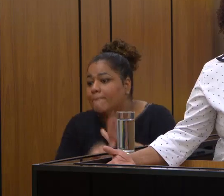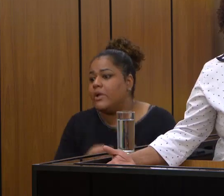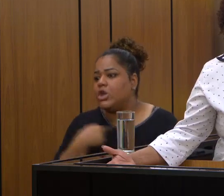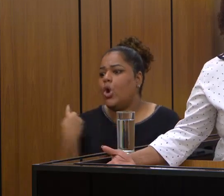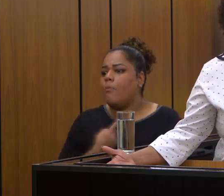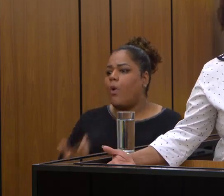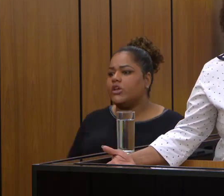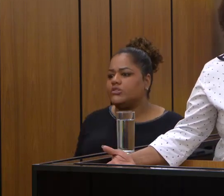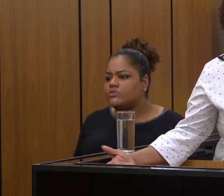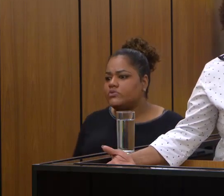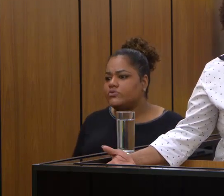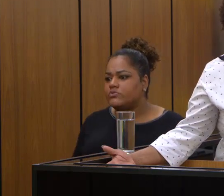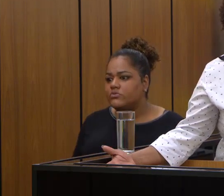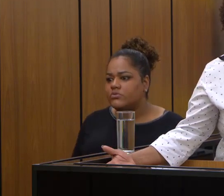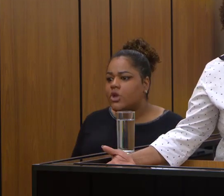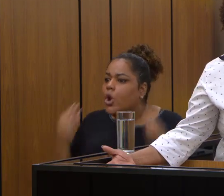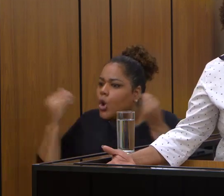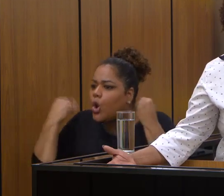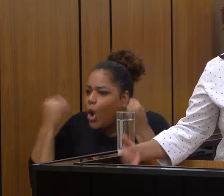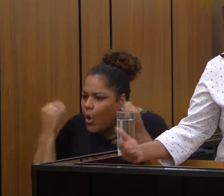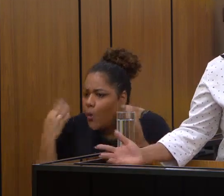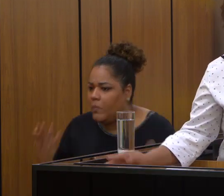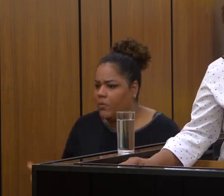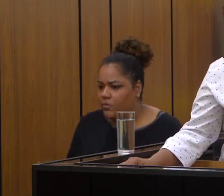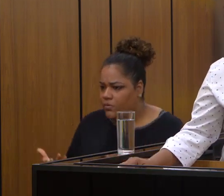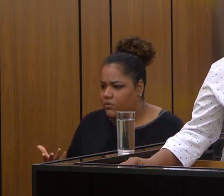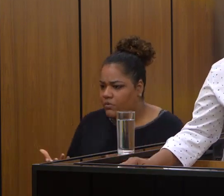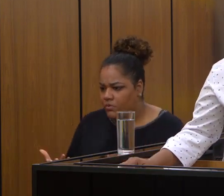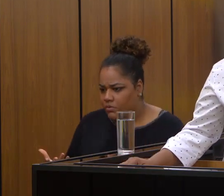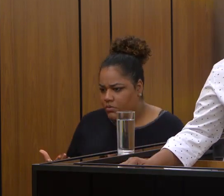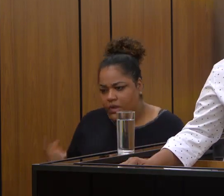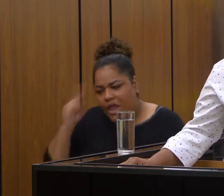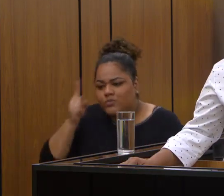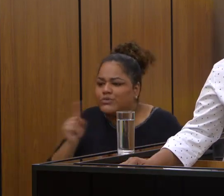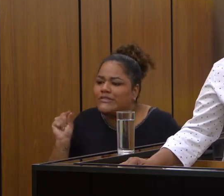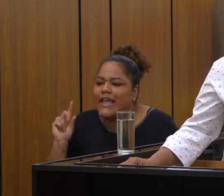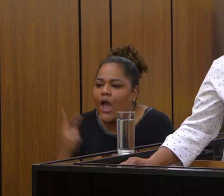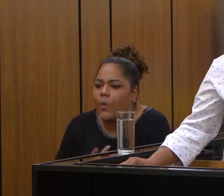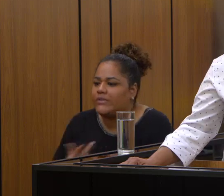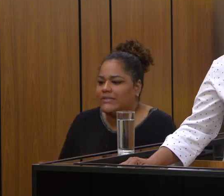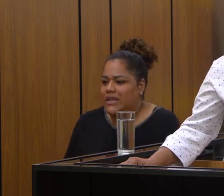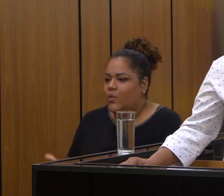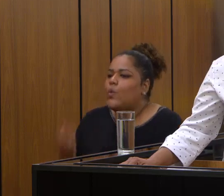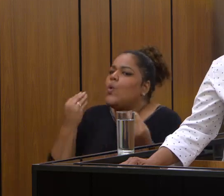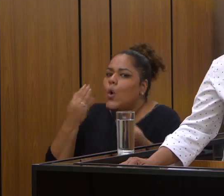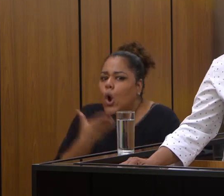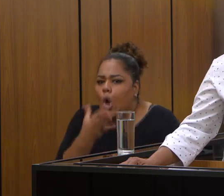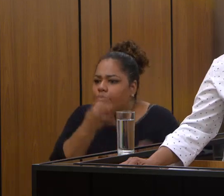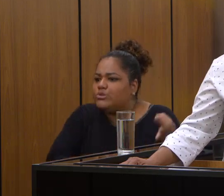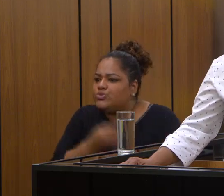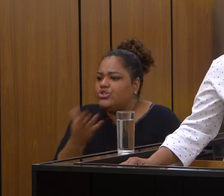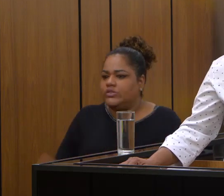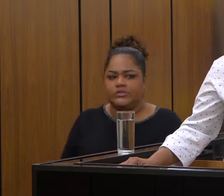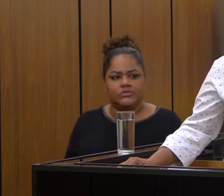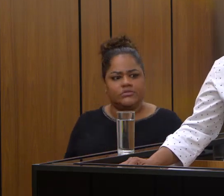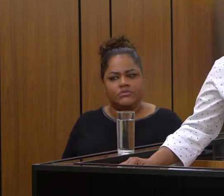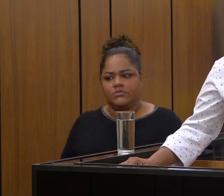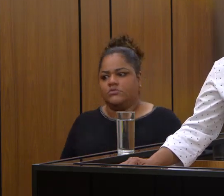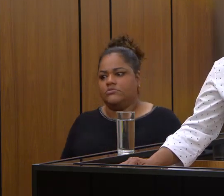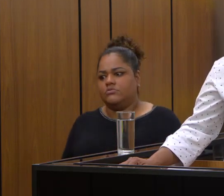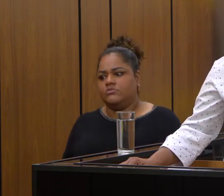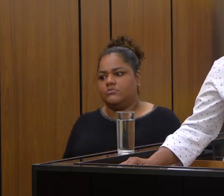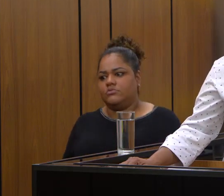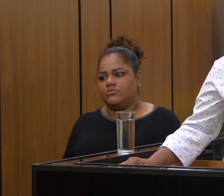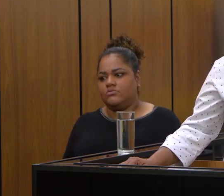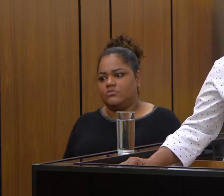é incrível não sei o que tá acontecendo com a justiça então e eu acredito que